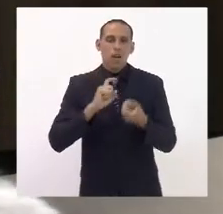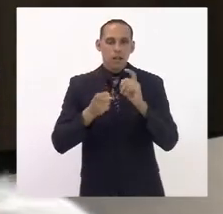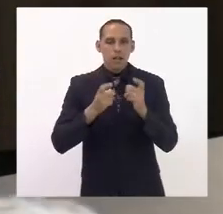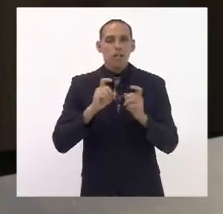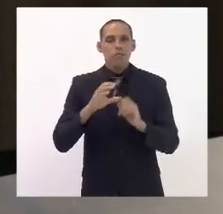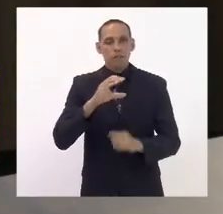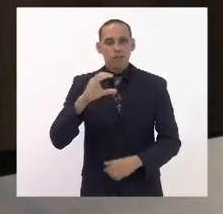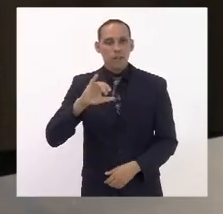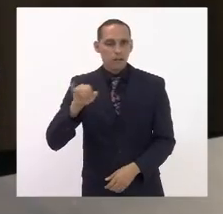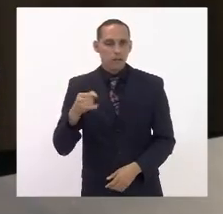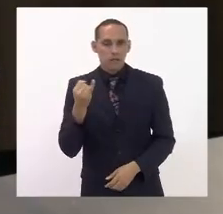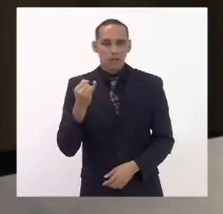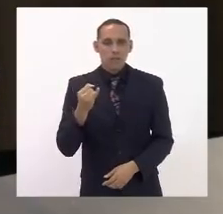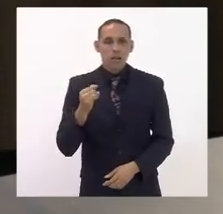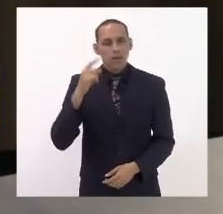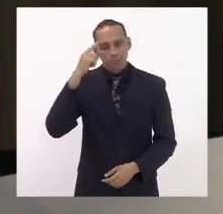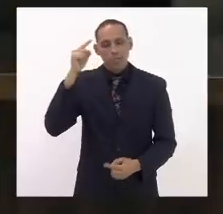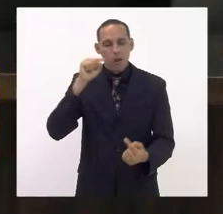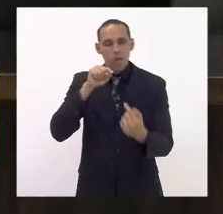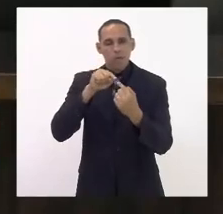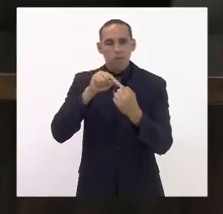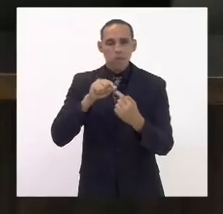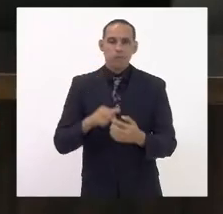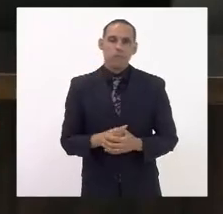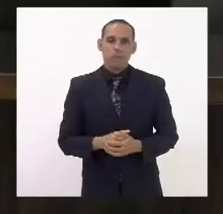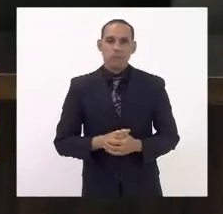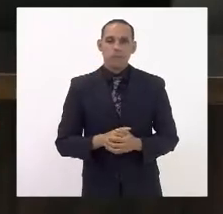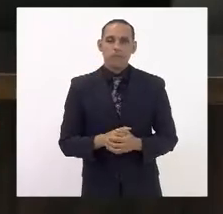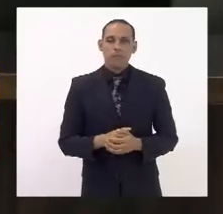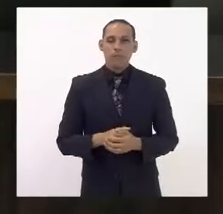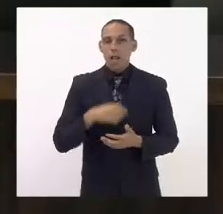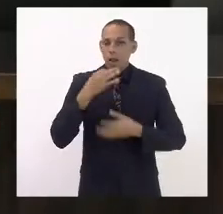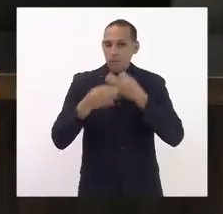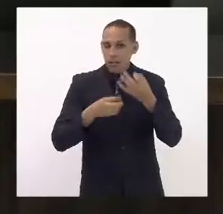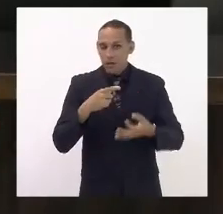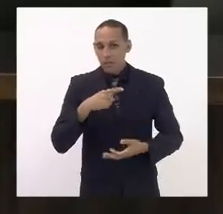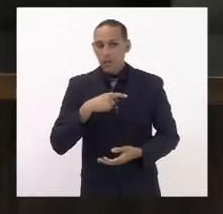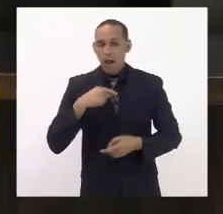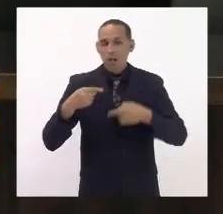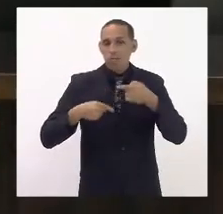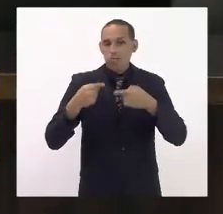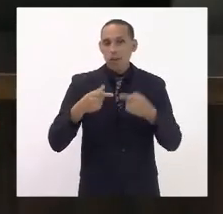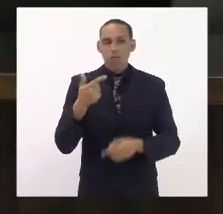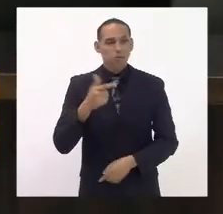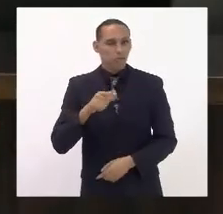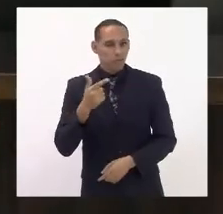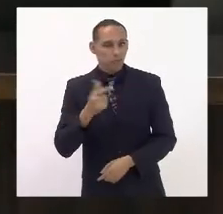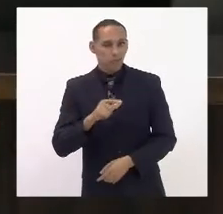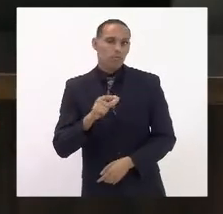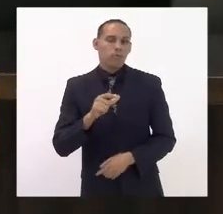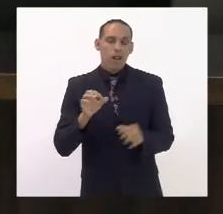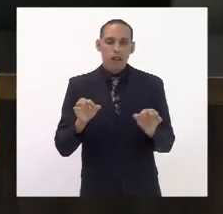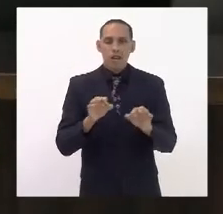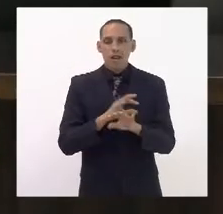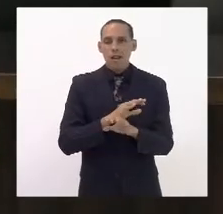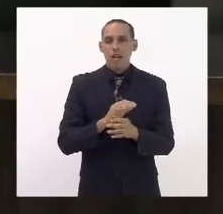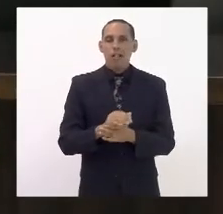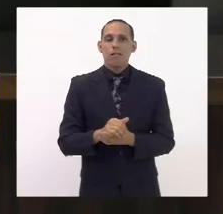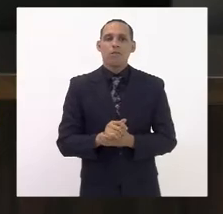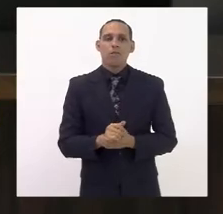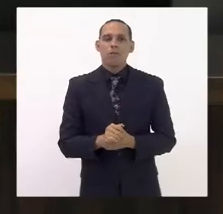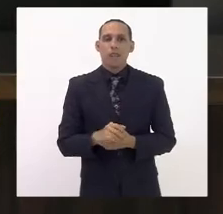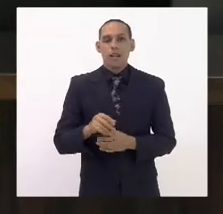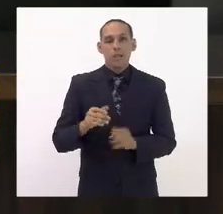da CCJ. Favorável. Ok. Com os pareceres emitidos em discussão, não havendo que queira discutir, encerrada a discussão, o